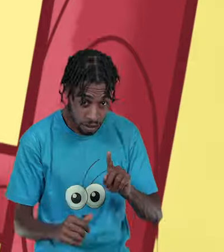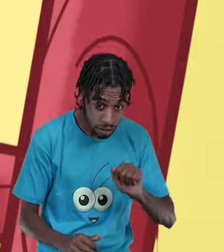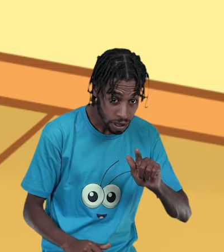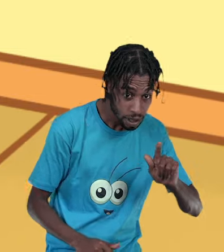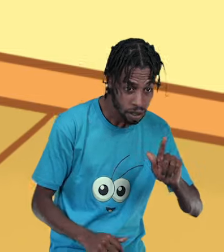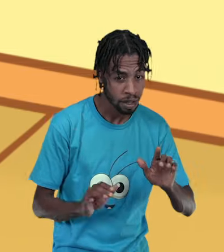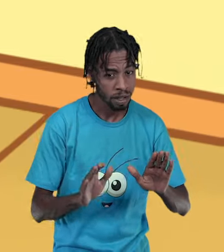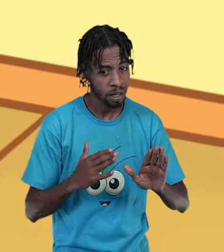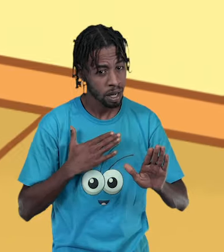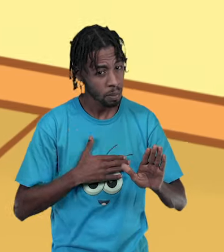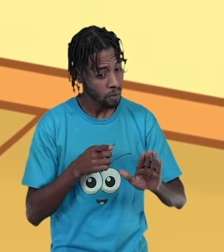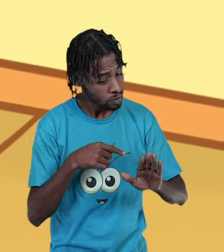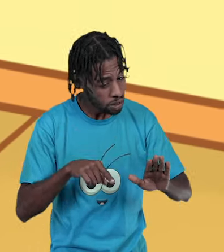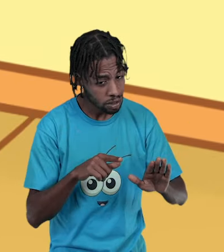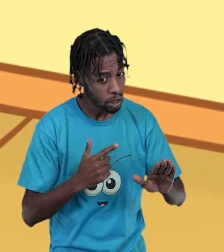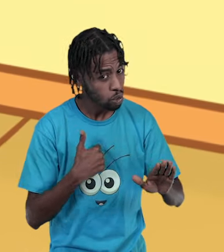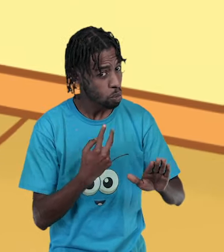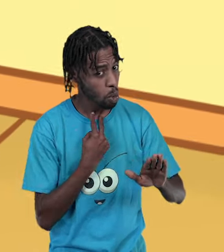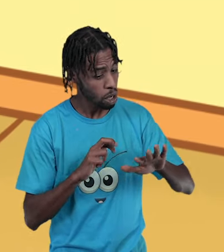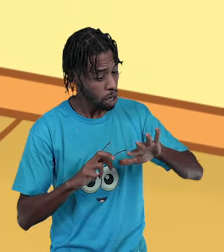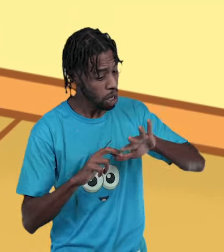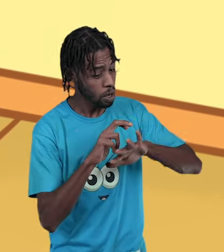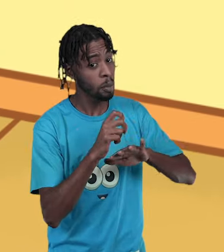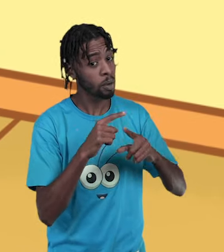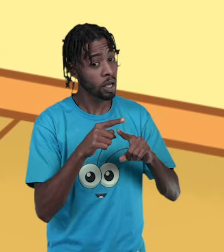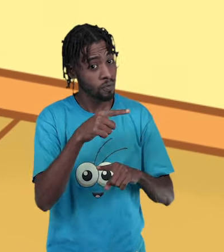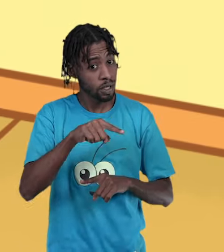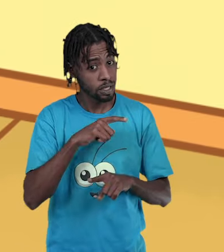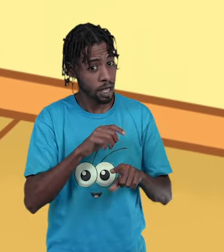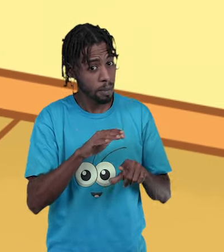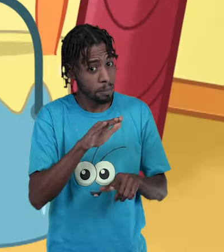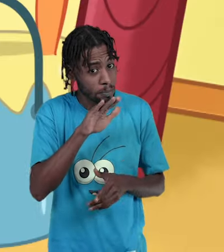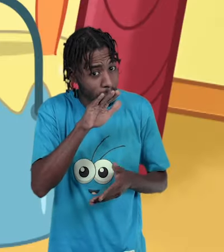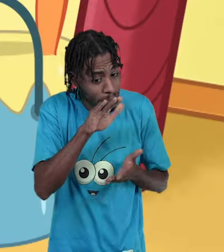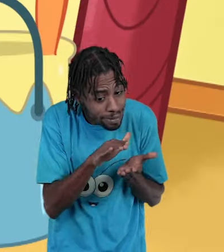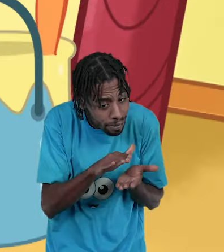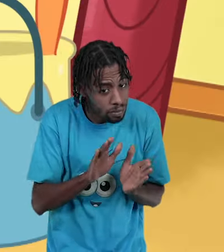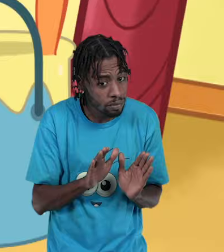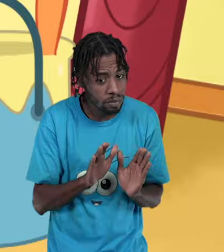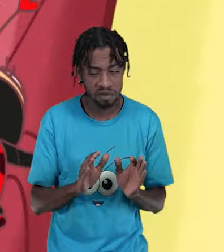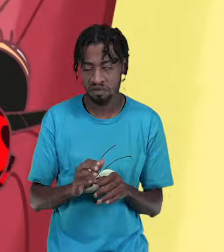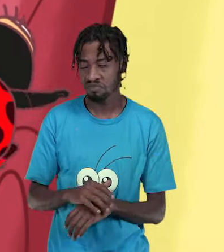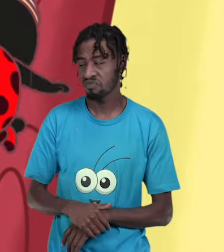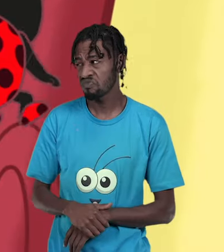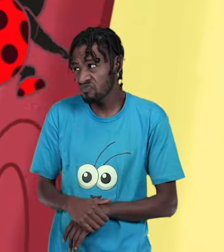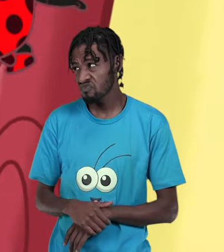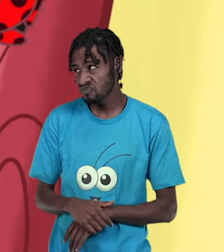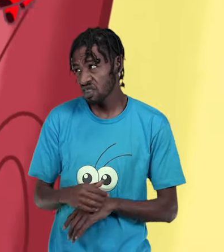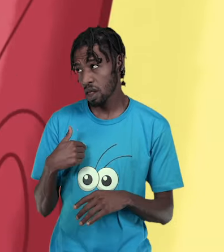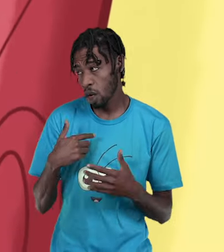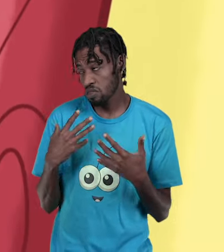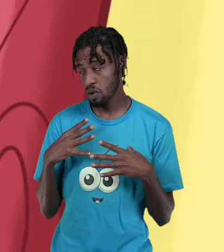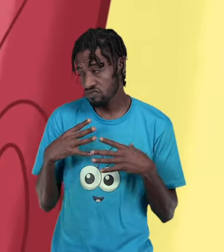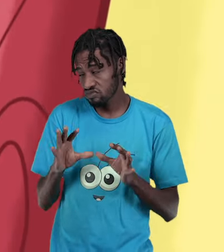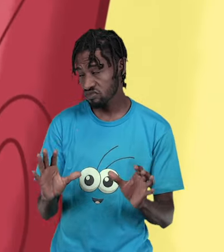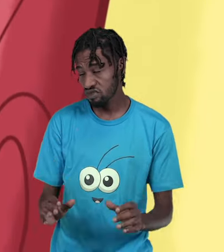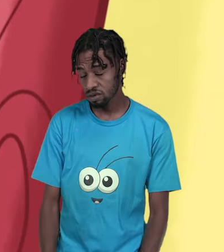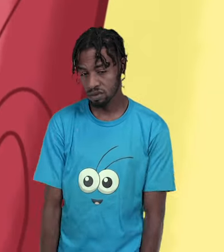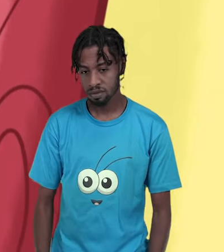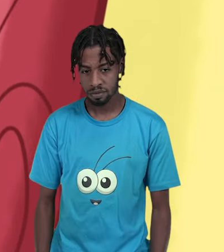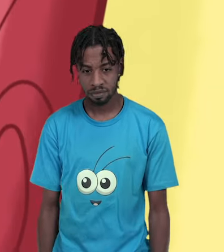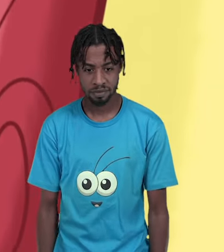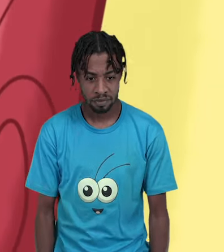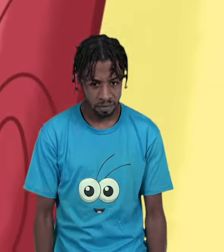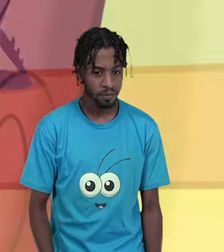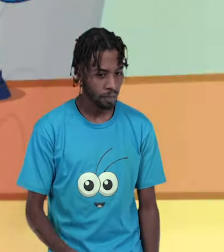pequenos! Ah! Nem queria mesmo! Lola e Alex sobem ao lado de Bob Quase lá, pessoal! Só mais um